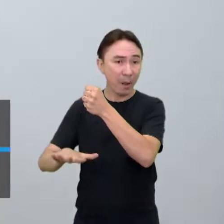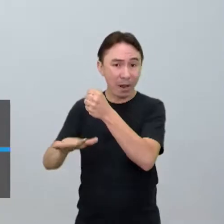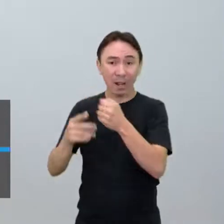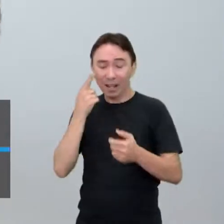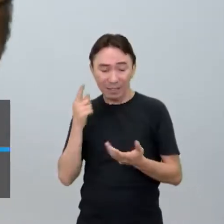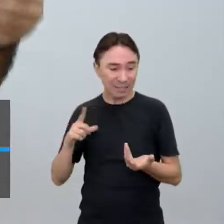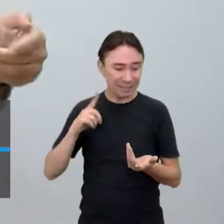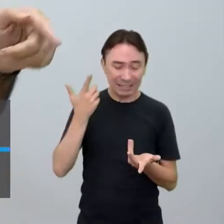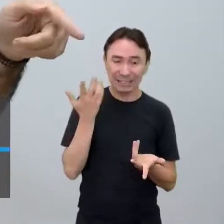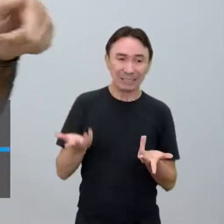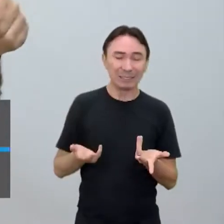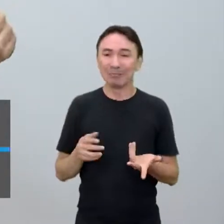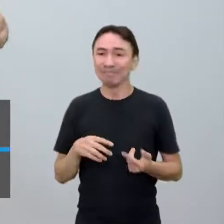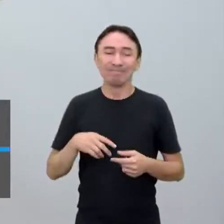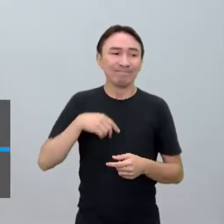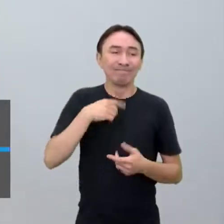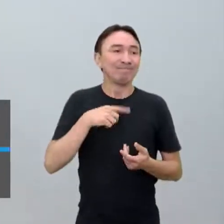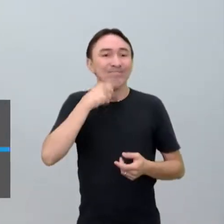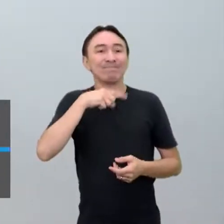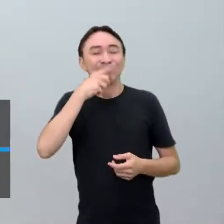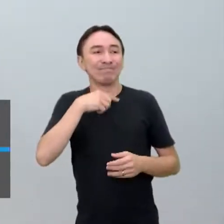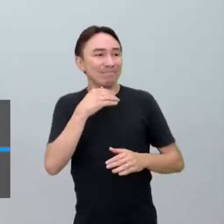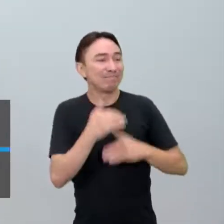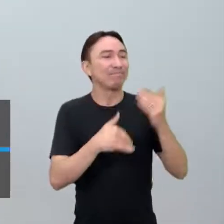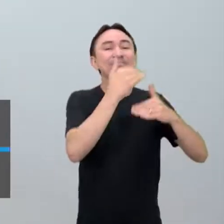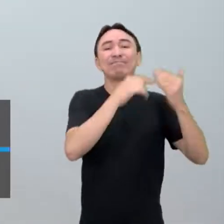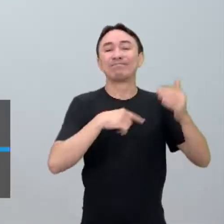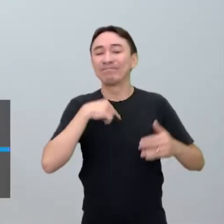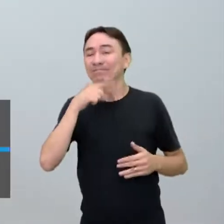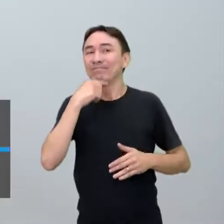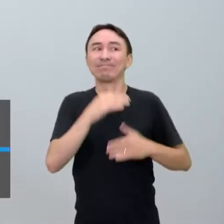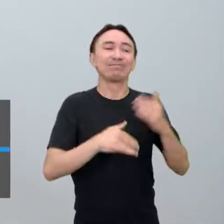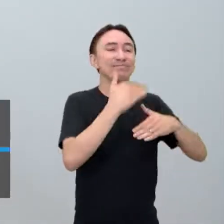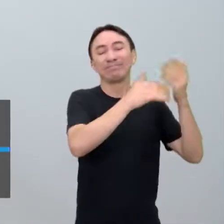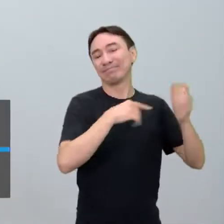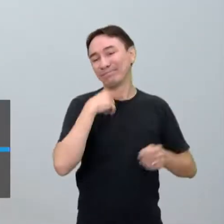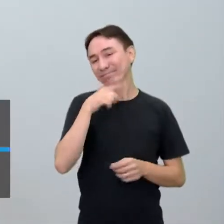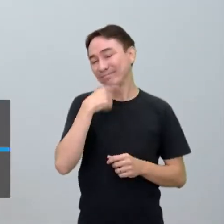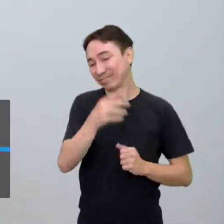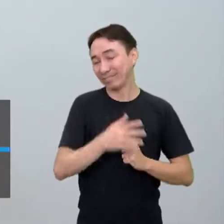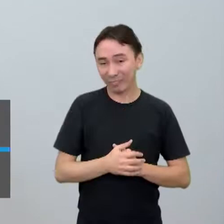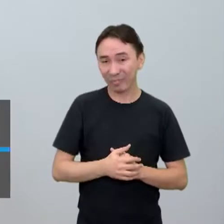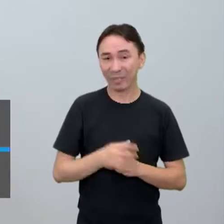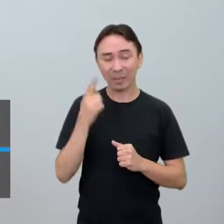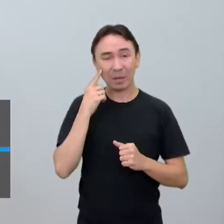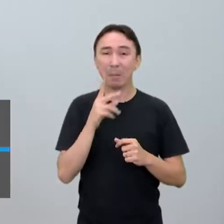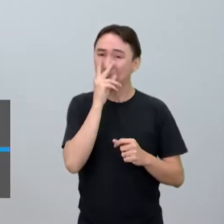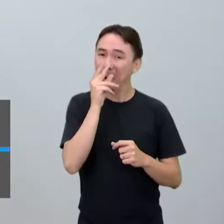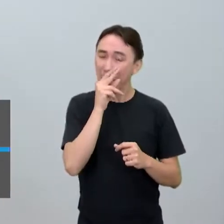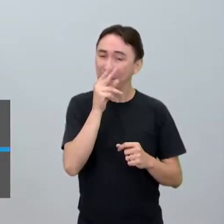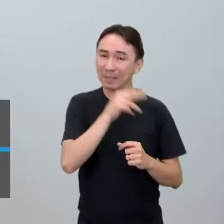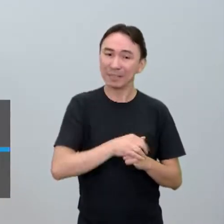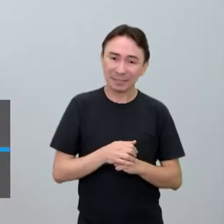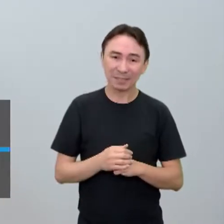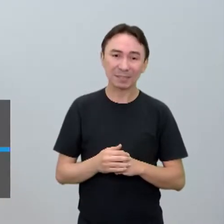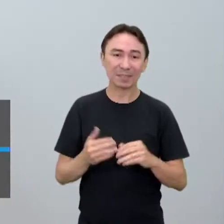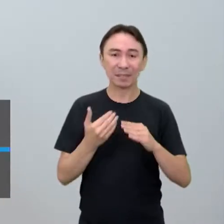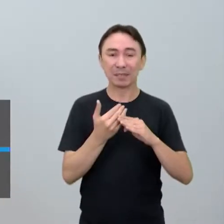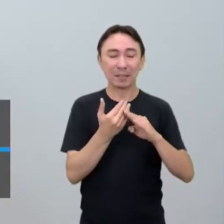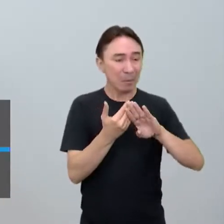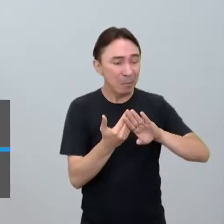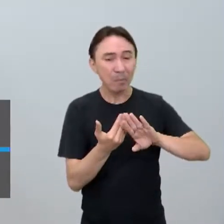aquele circuito ao qual você comentou, na medida em que eu vou em direção às classes que se distanciam aí do abecedário